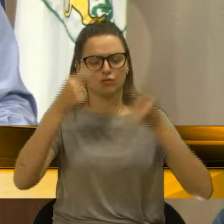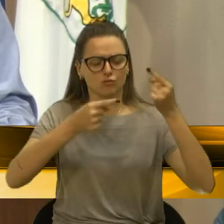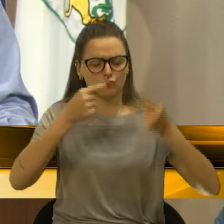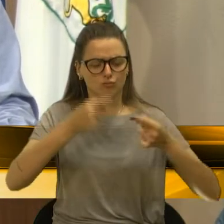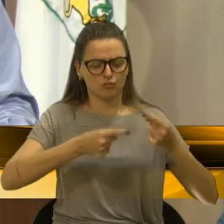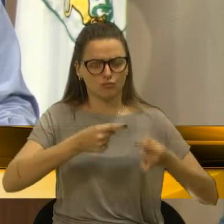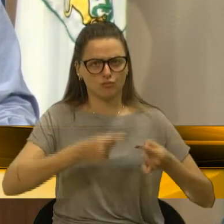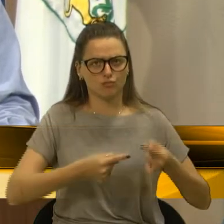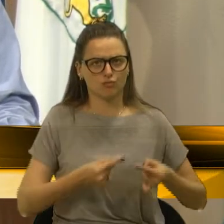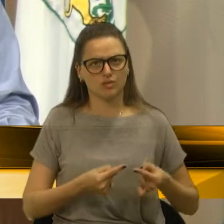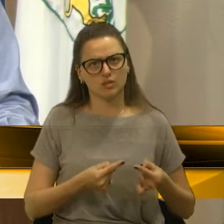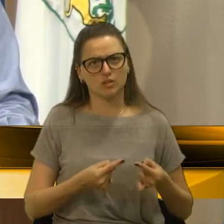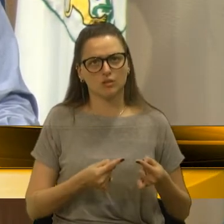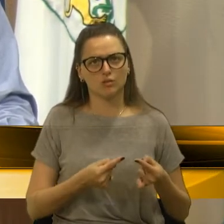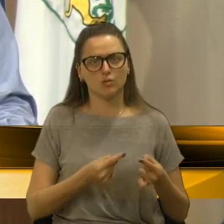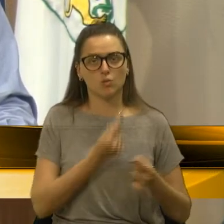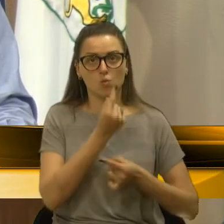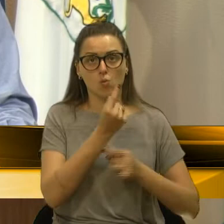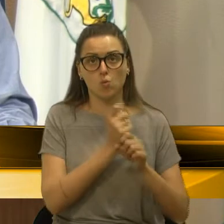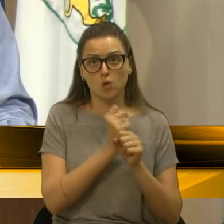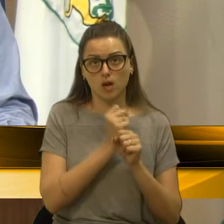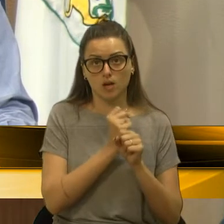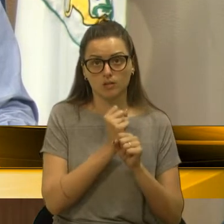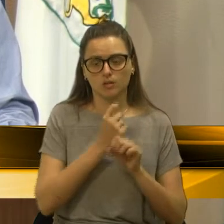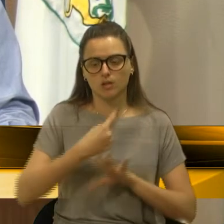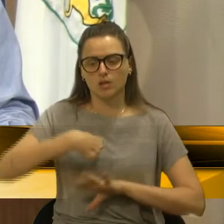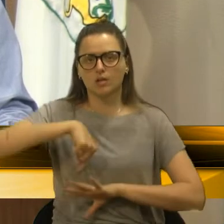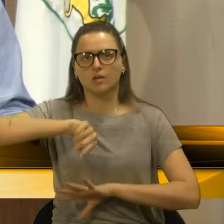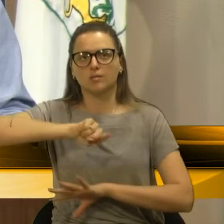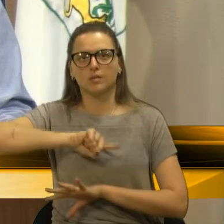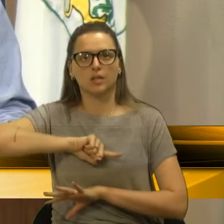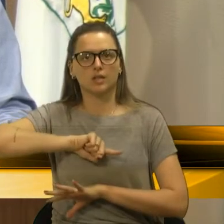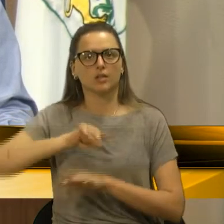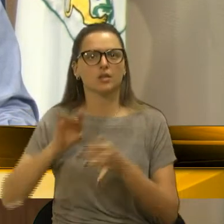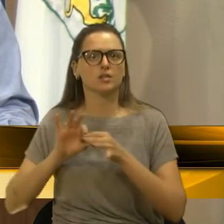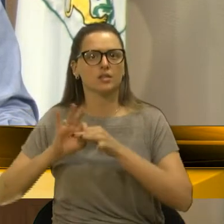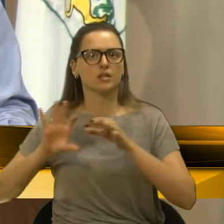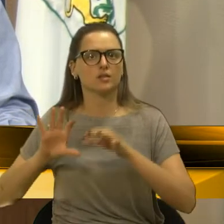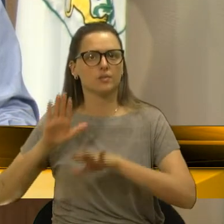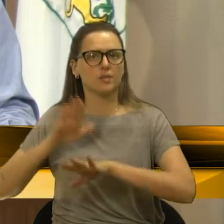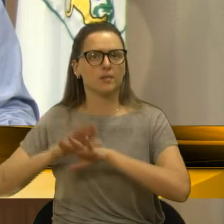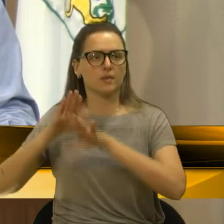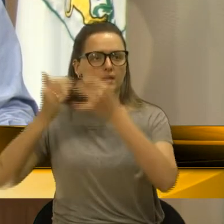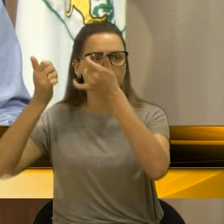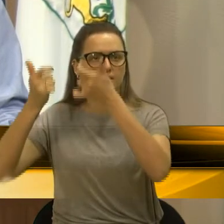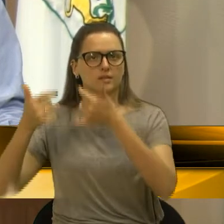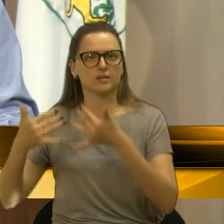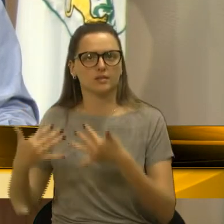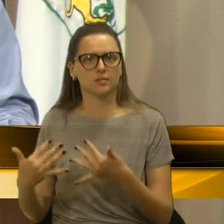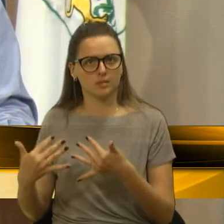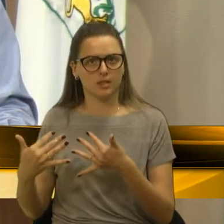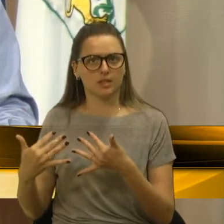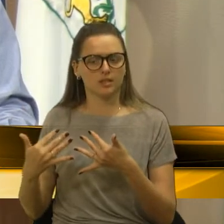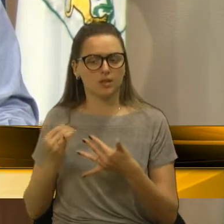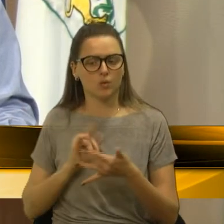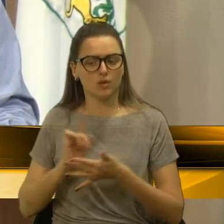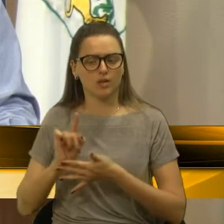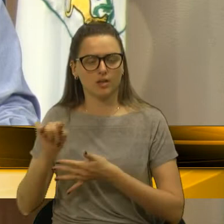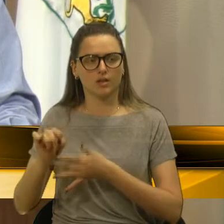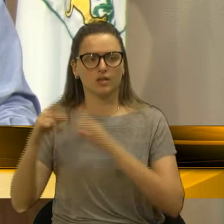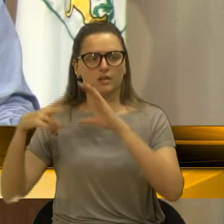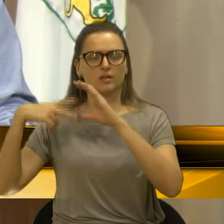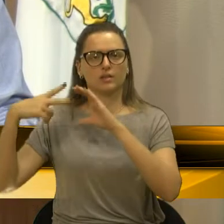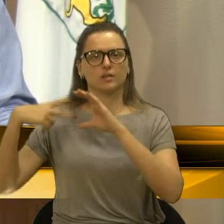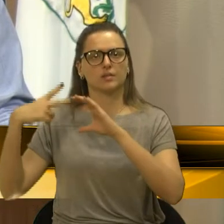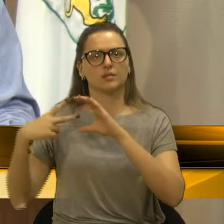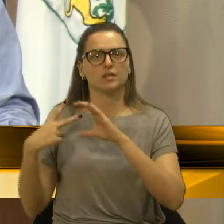pouco para quê? Nós nos colocamos à disposição para maiores esclarecimentos por parte da Câmara de Vereadores